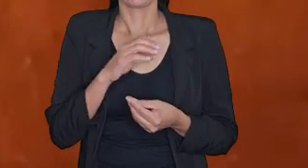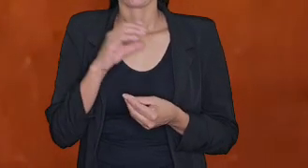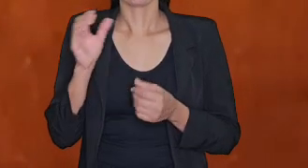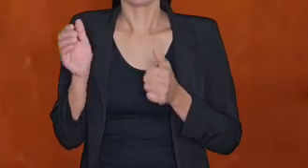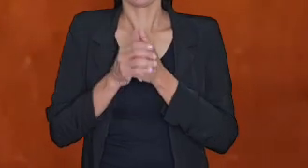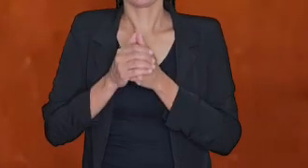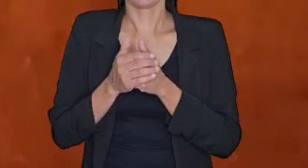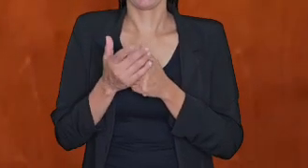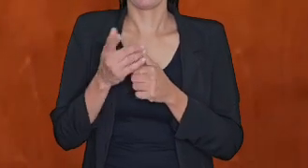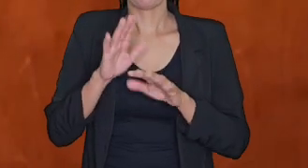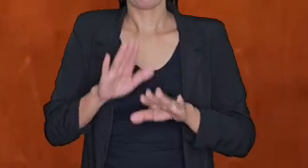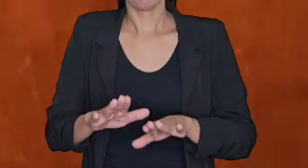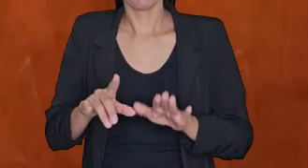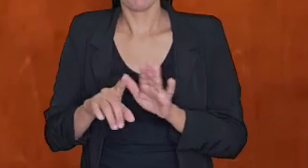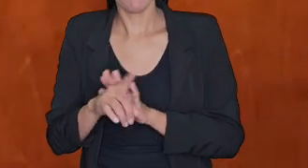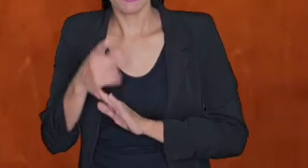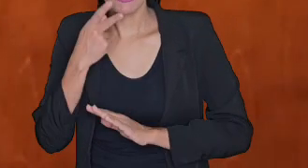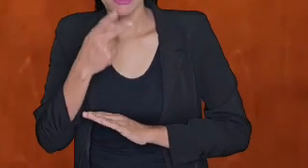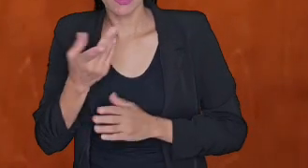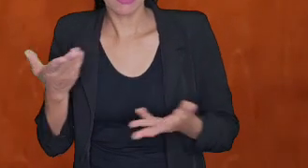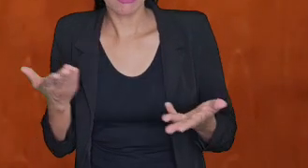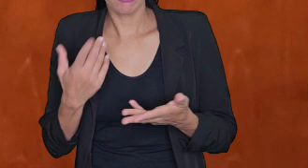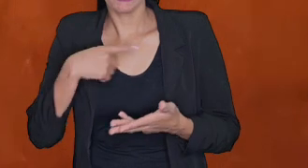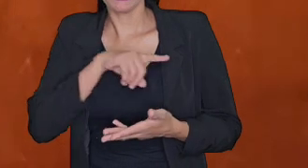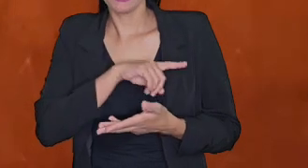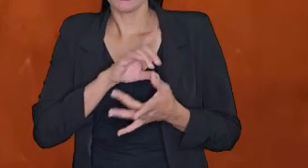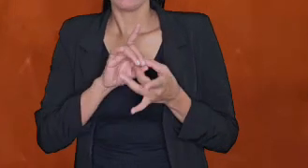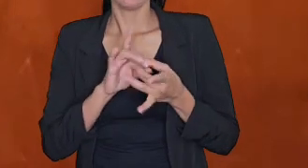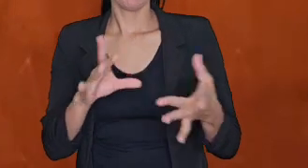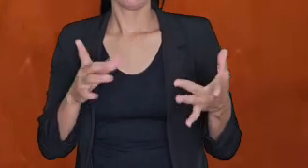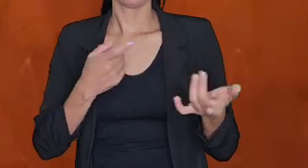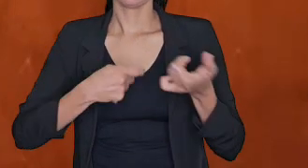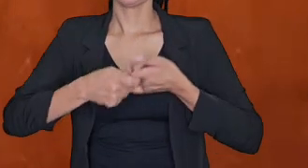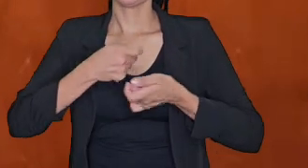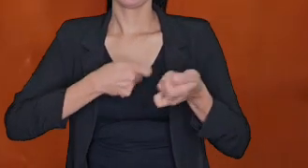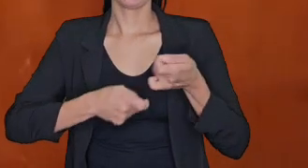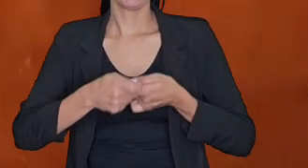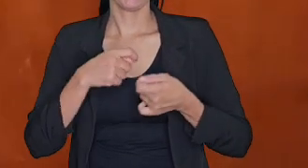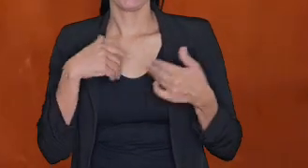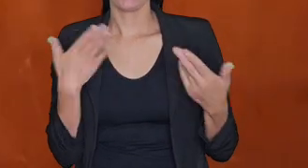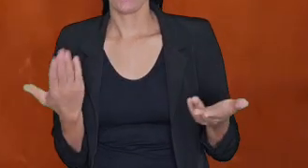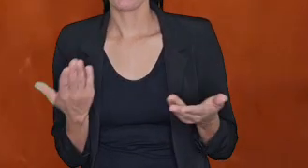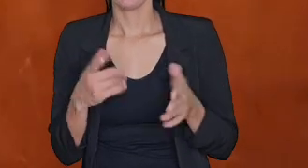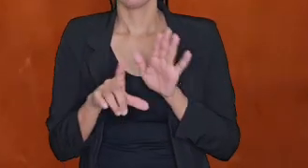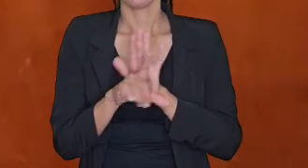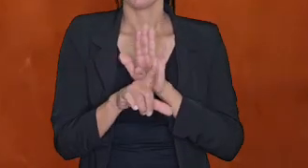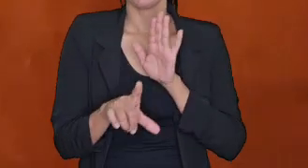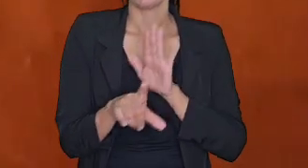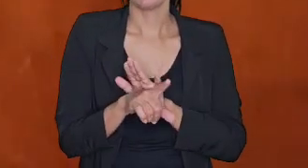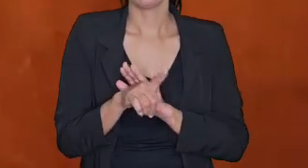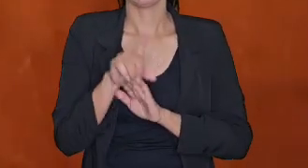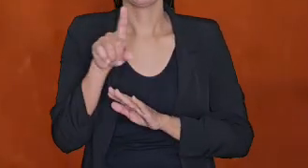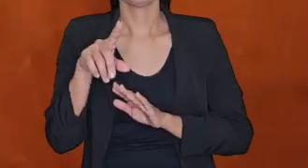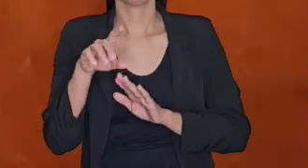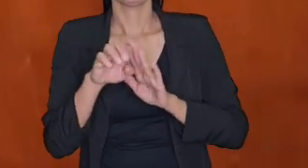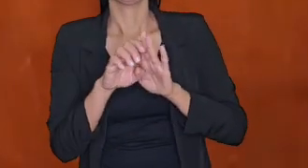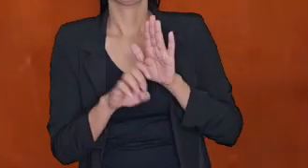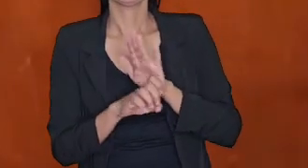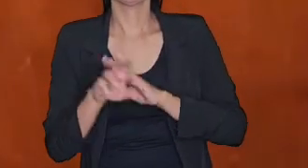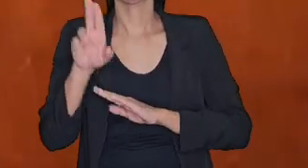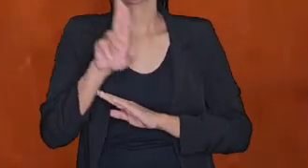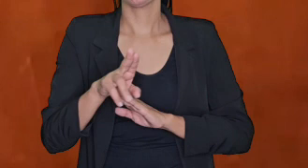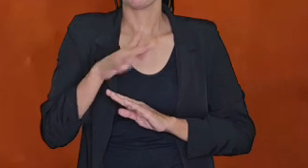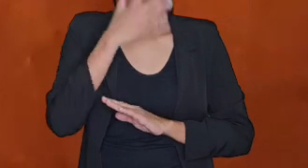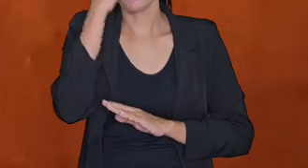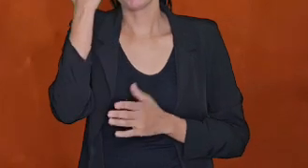tipo de assim, sonegação. Mas, Hércules, você acabou de falar para a gente de uma tal de liberdade econômica, de